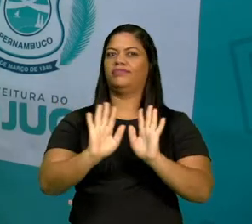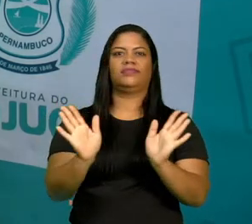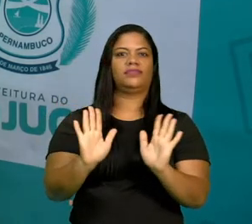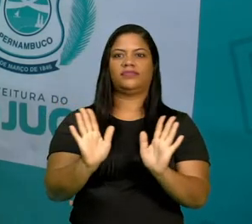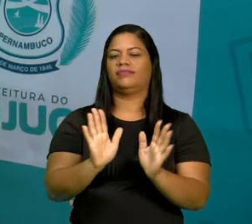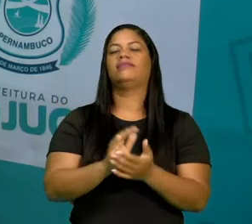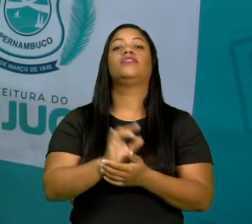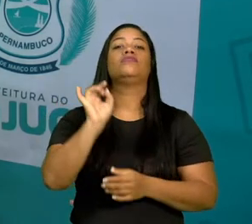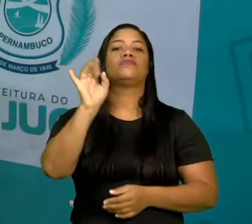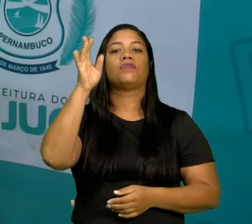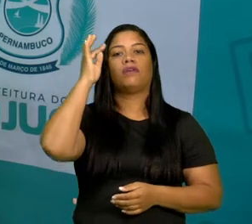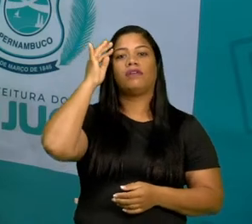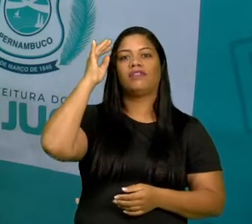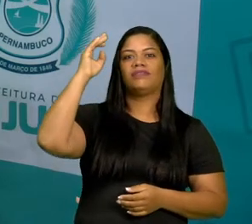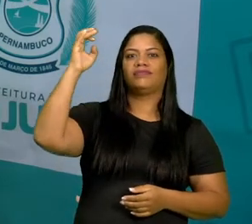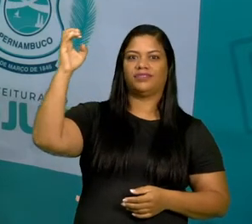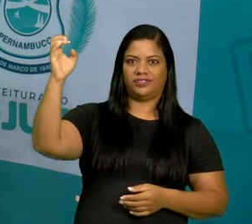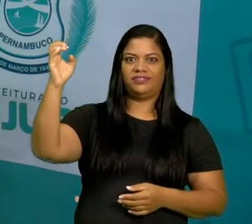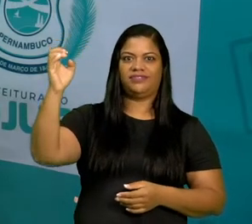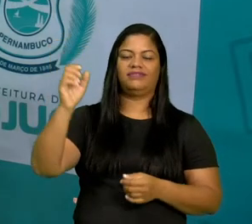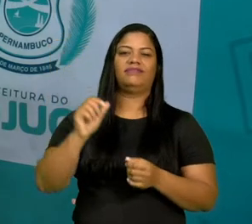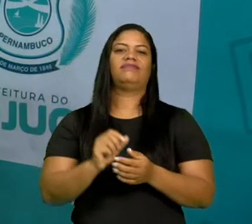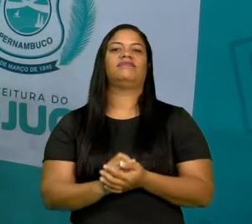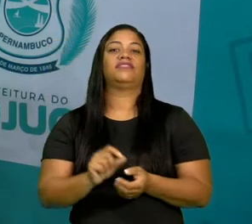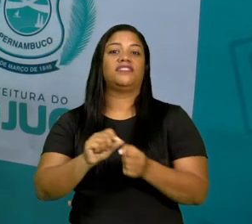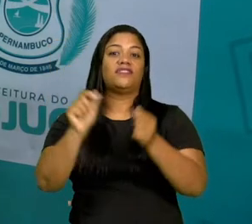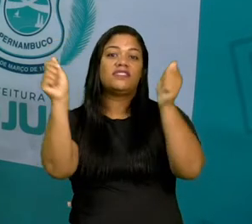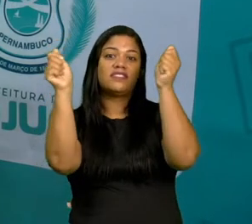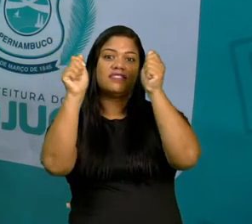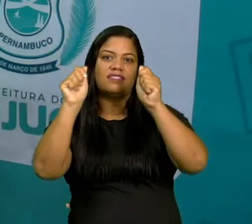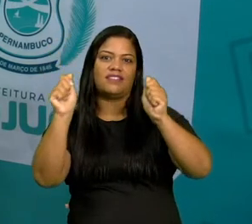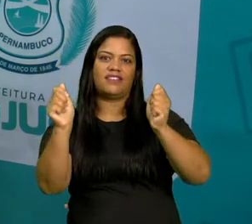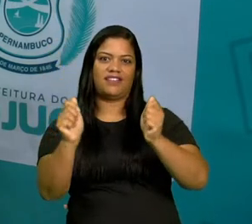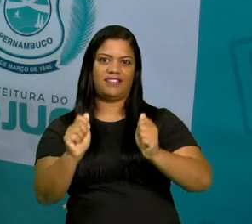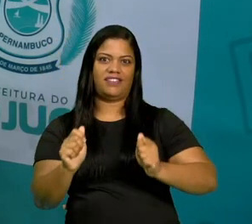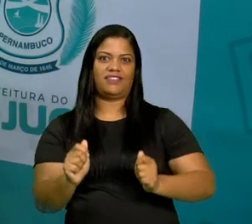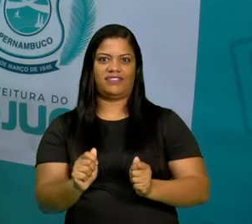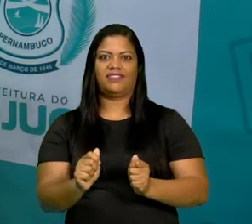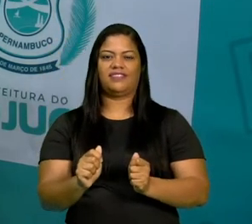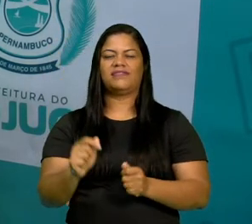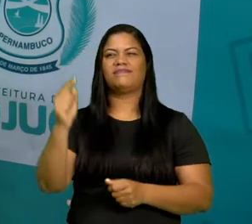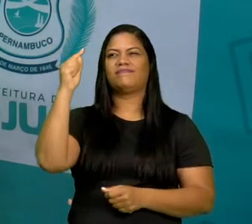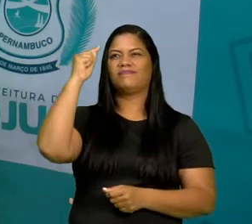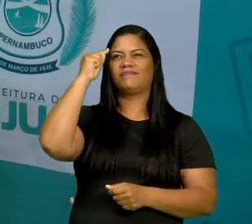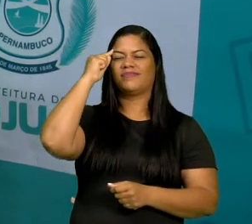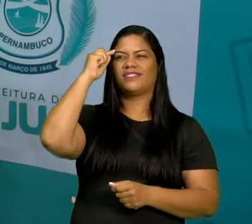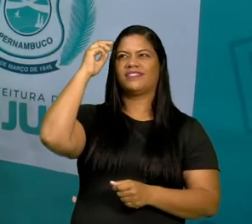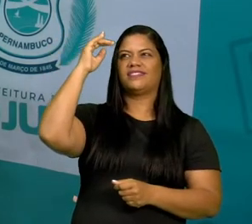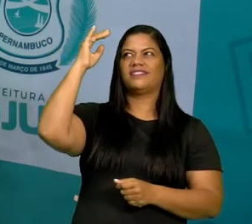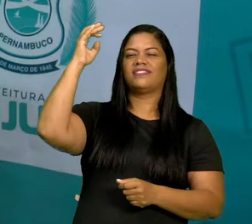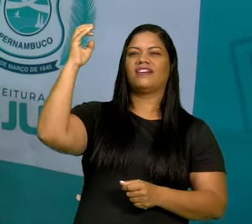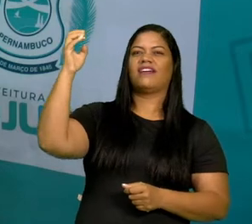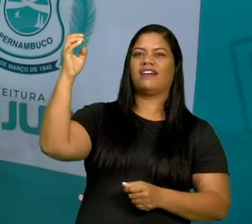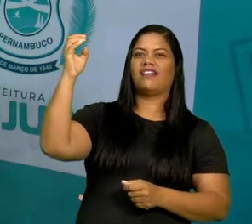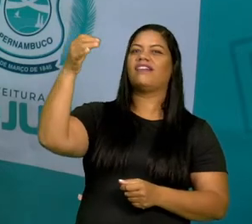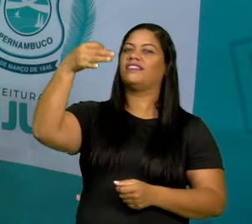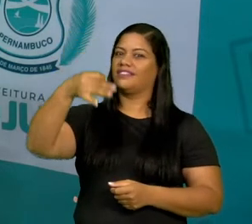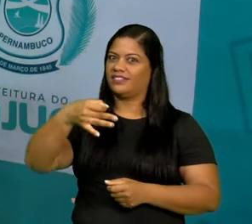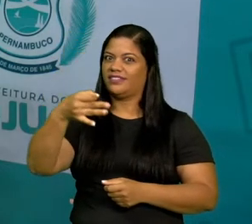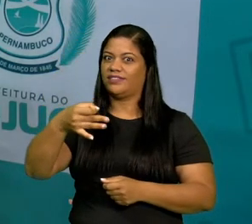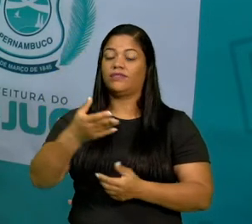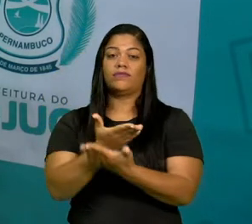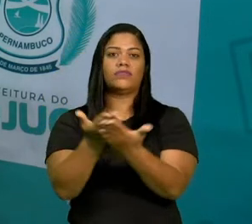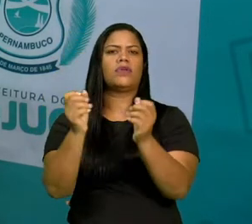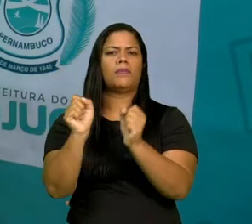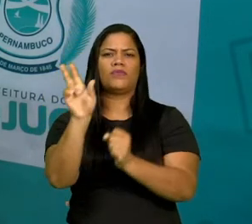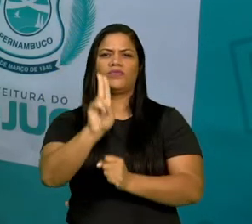ou em outro lugar. A gente vai criar aquela arte, a gente vai fazer, a gente vai inventar da nossa imaginação, tá? Vocês podem